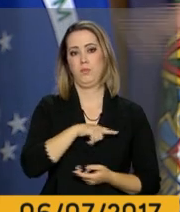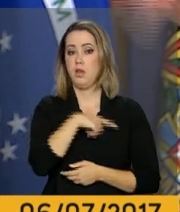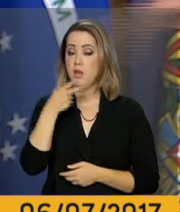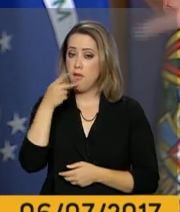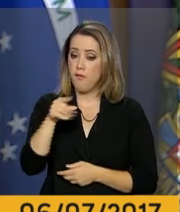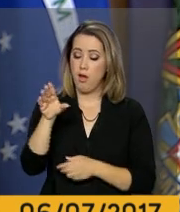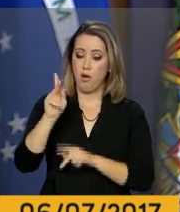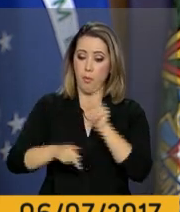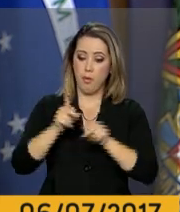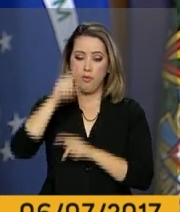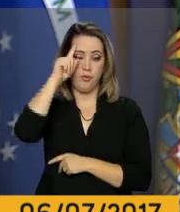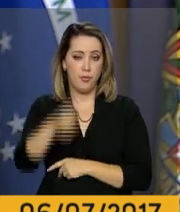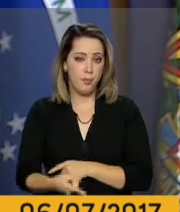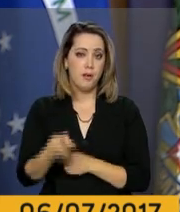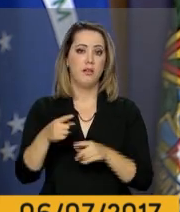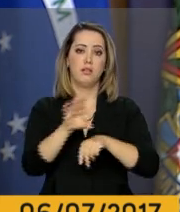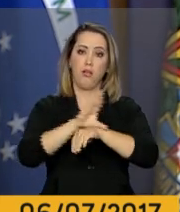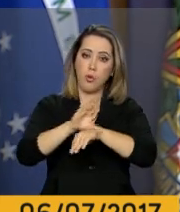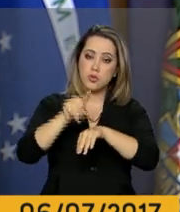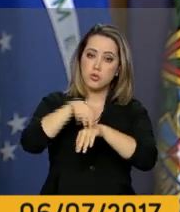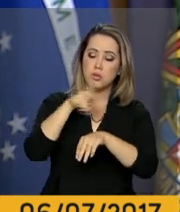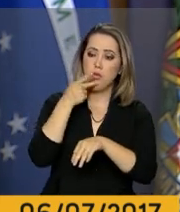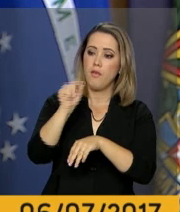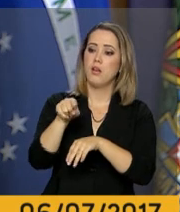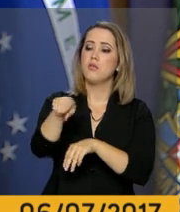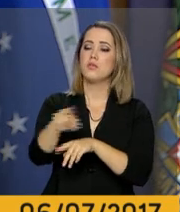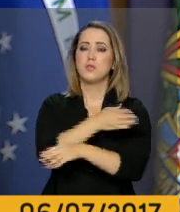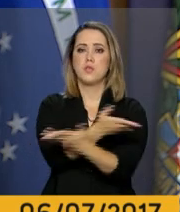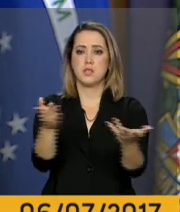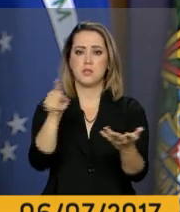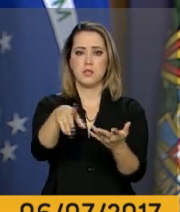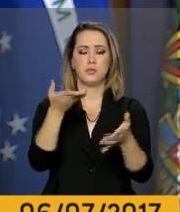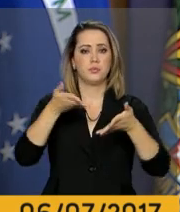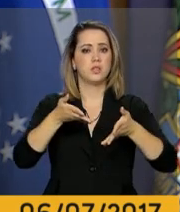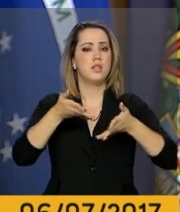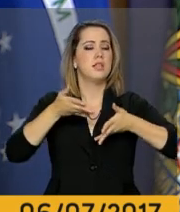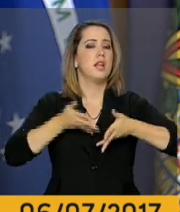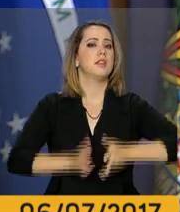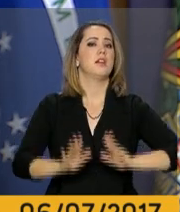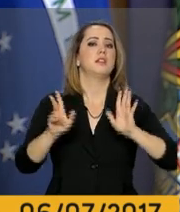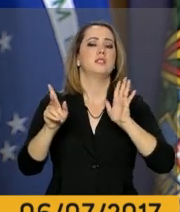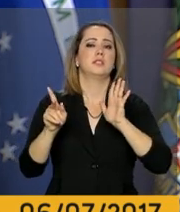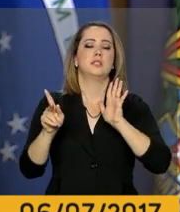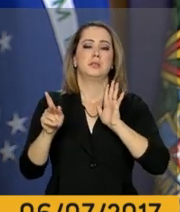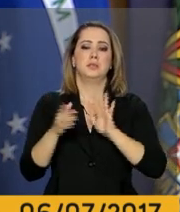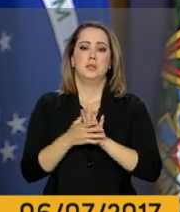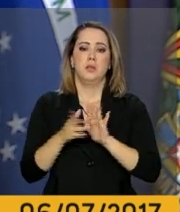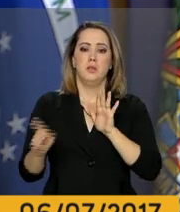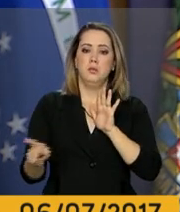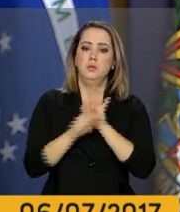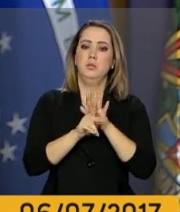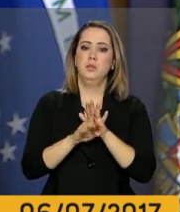autoridades constituídas não são autoridades reais nascidas simplesmente volto a dizer de uma